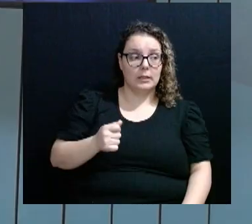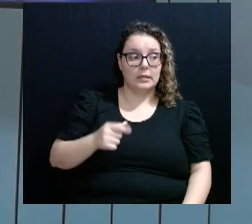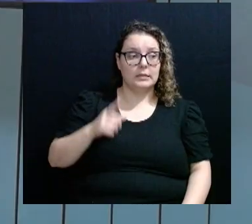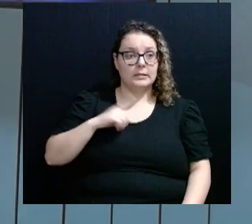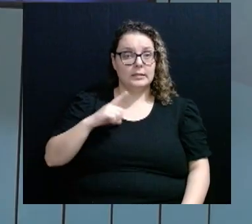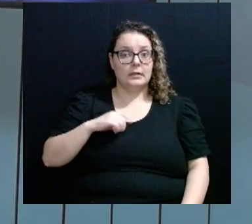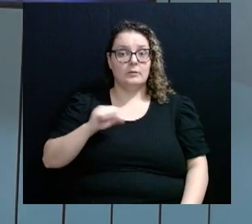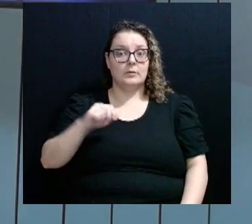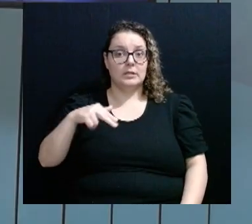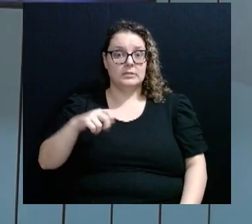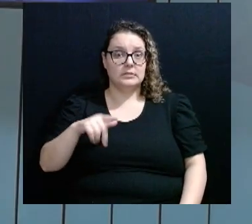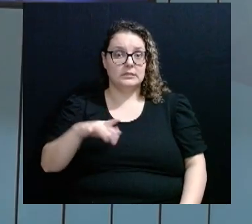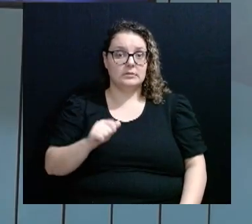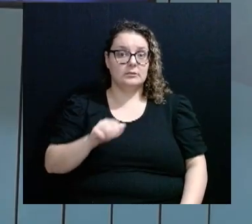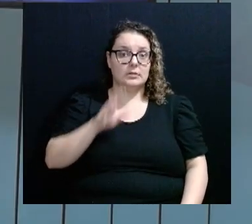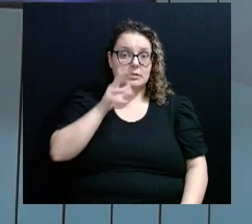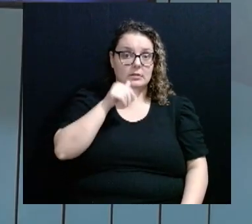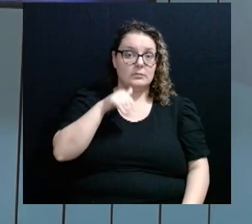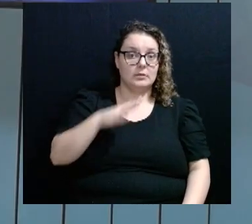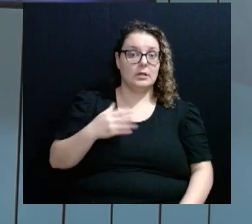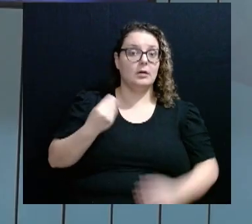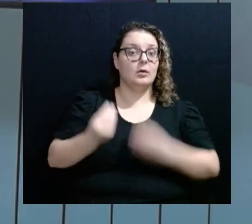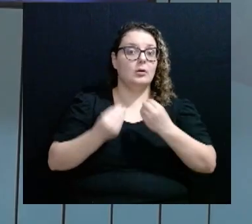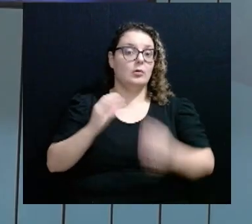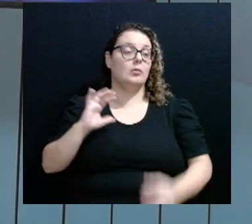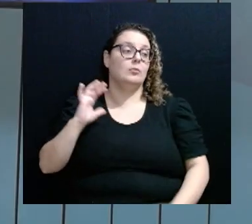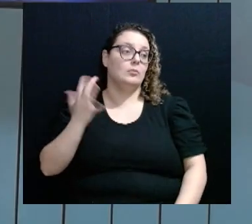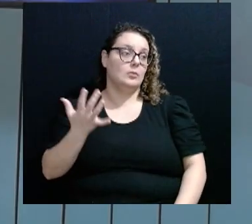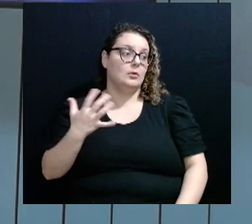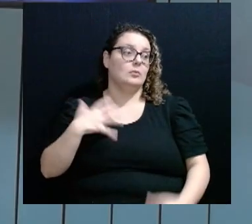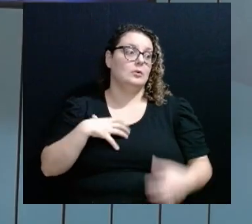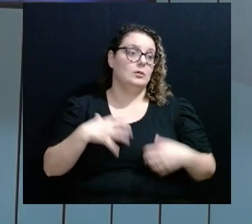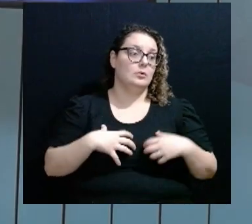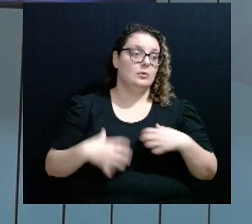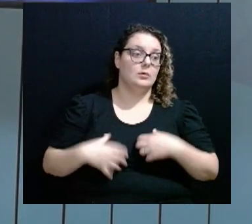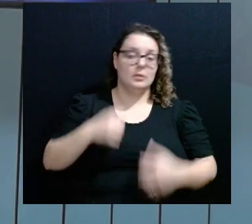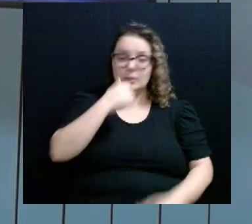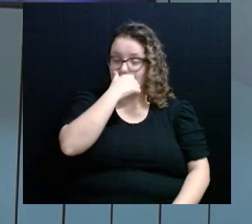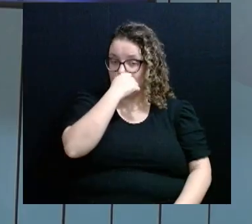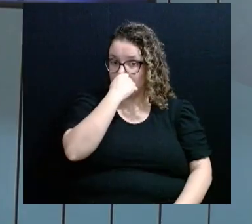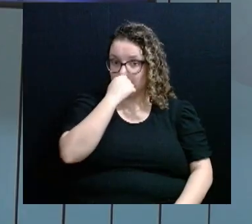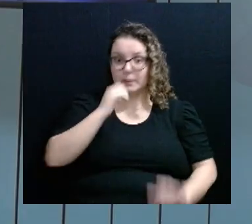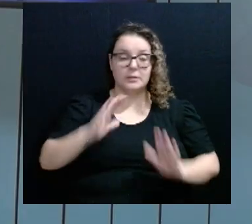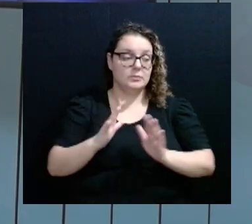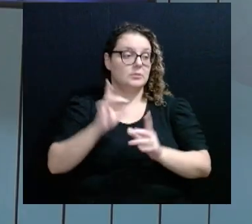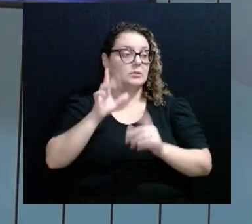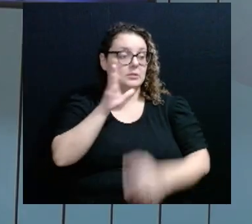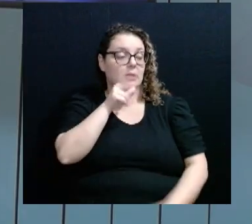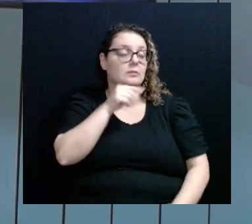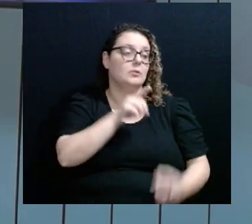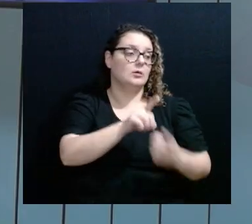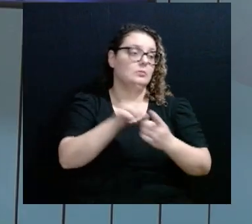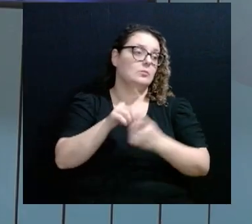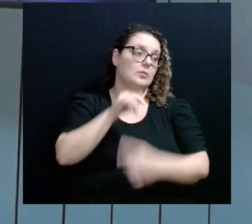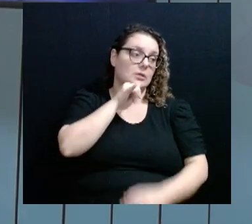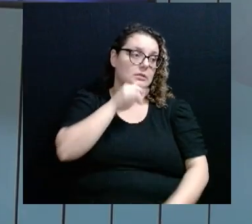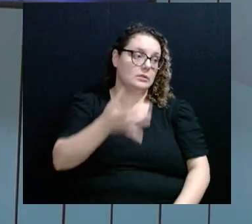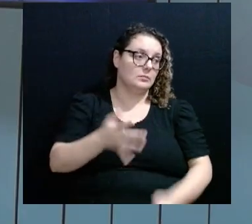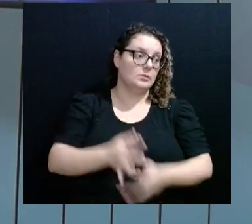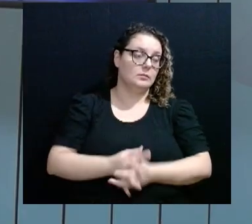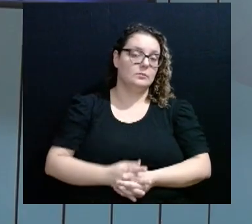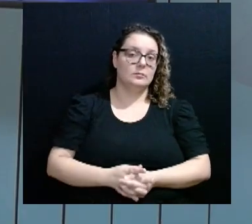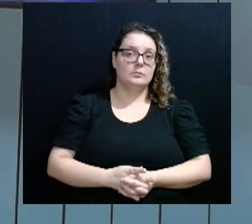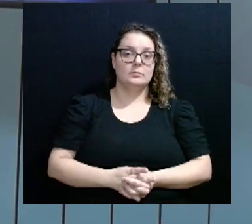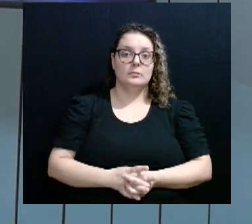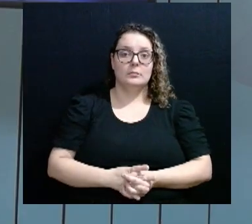que fica? Fica uma sequela se demorar muito? Como que funciona o organismo, né, diante aí dessa demora no